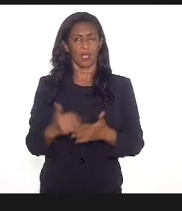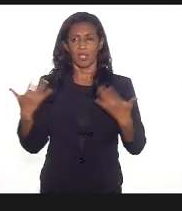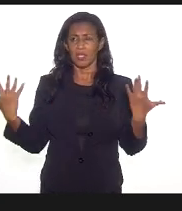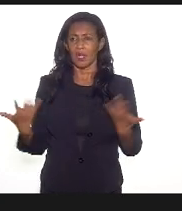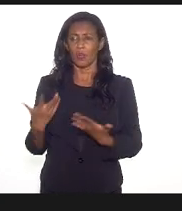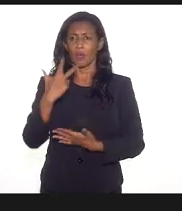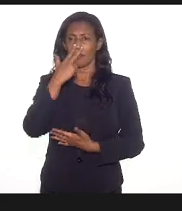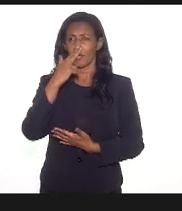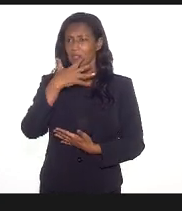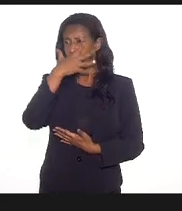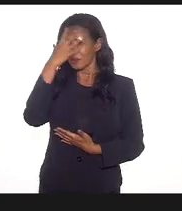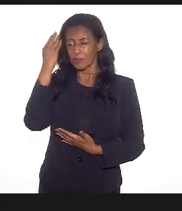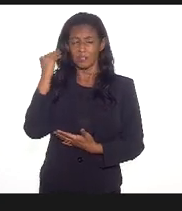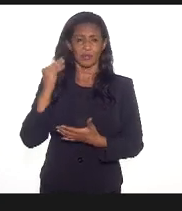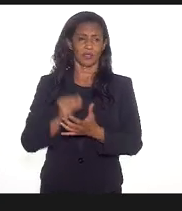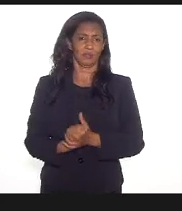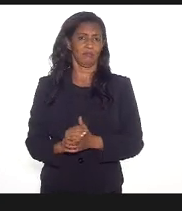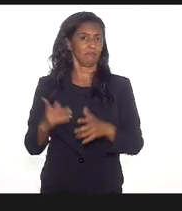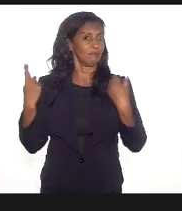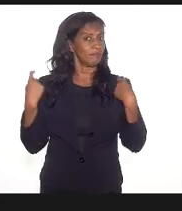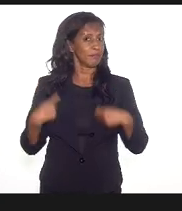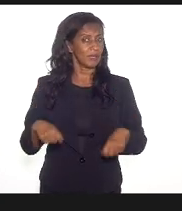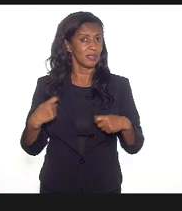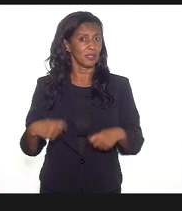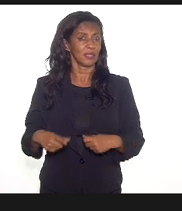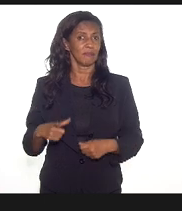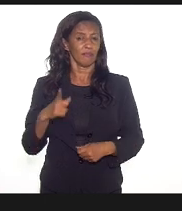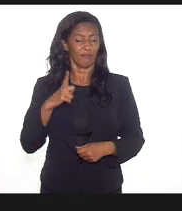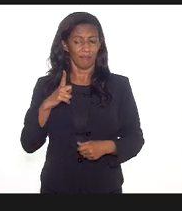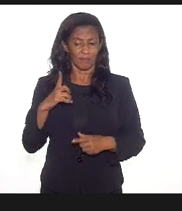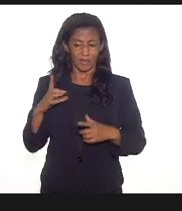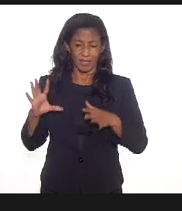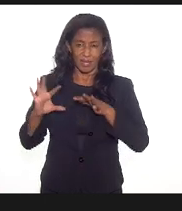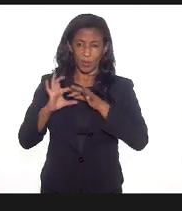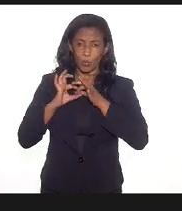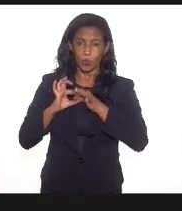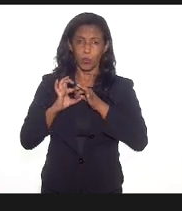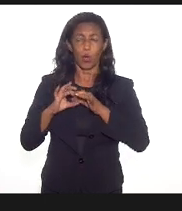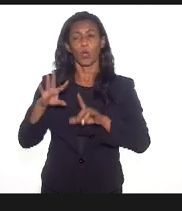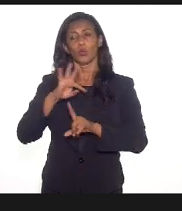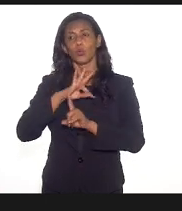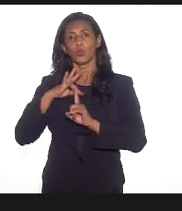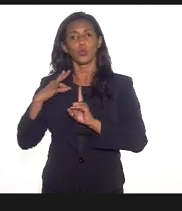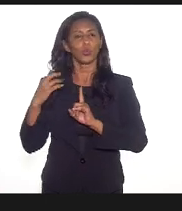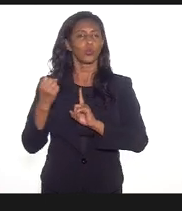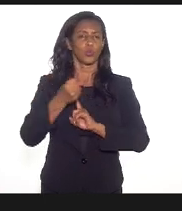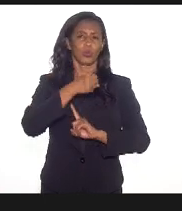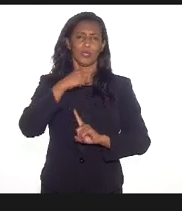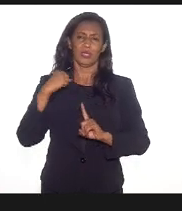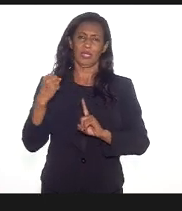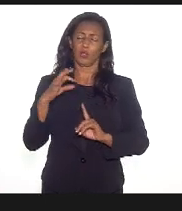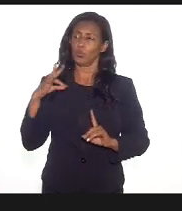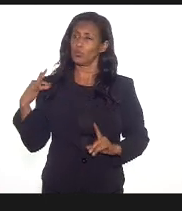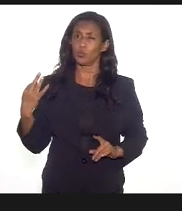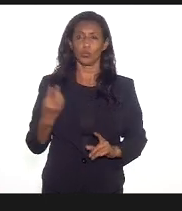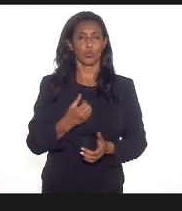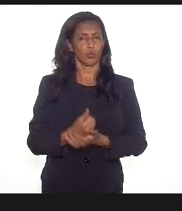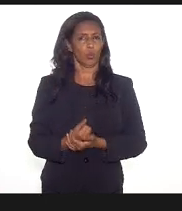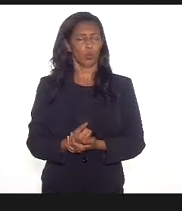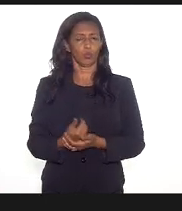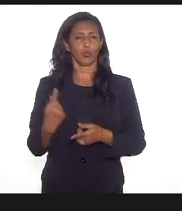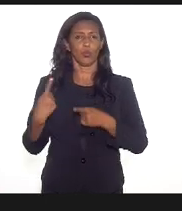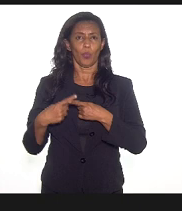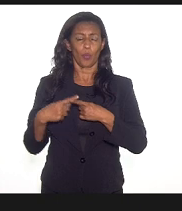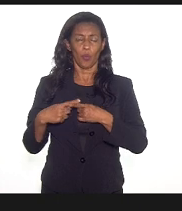esquecida. É preciso estar envolvendo toda a sociedade, todos, porque isso